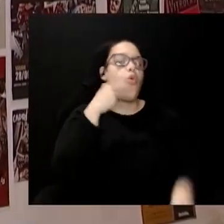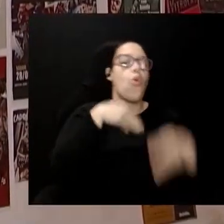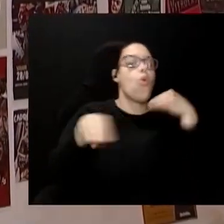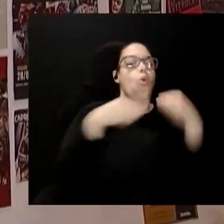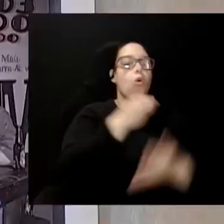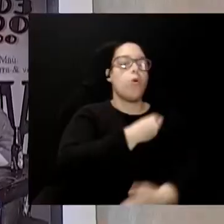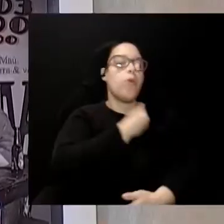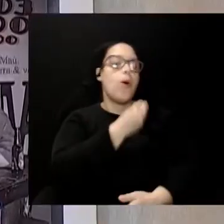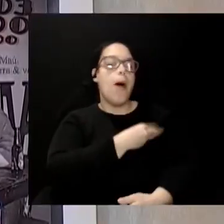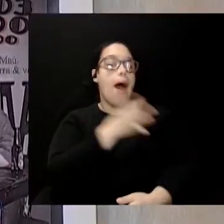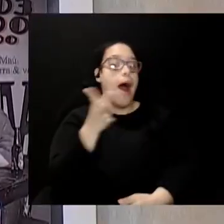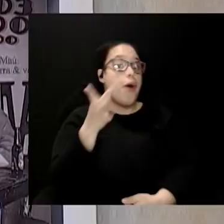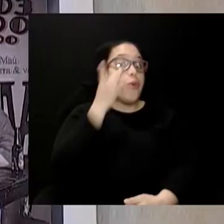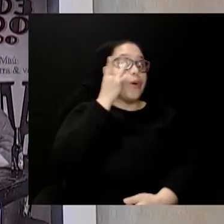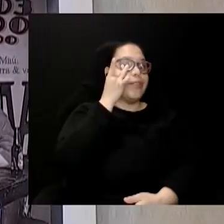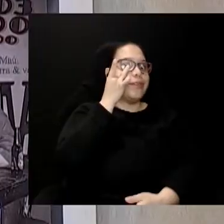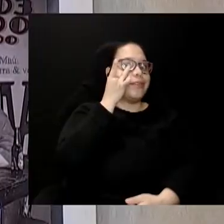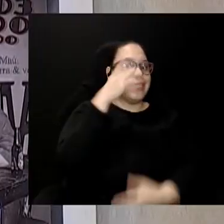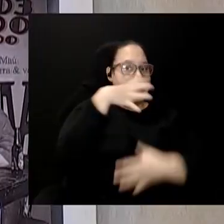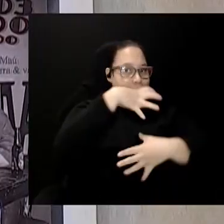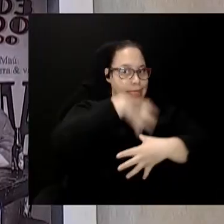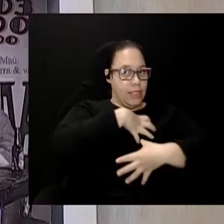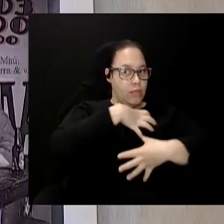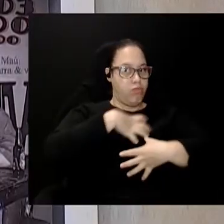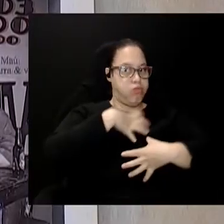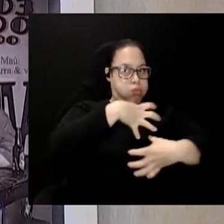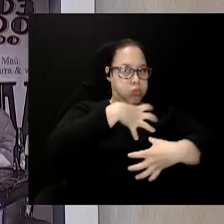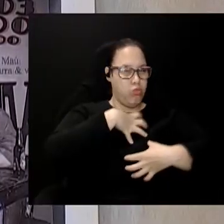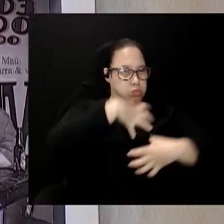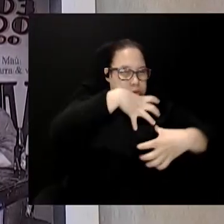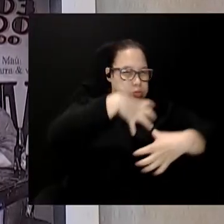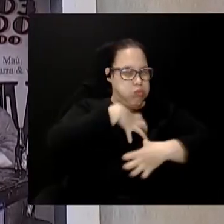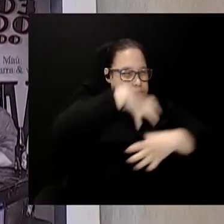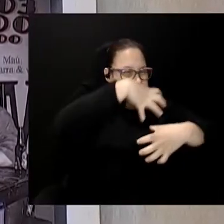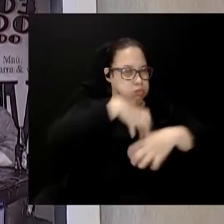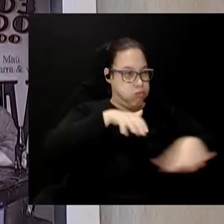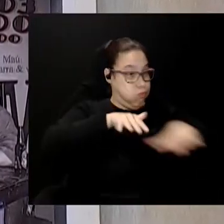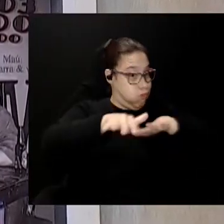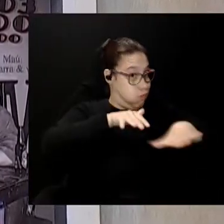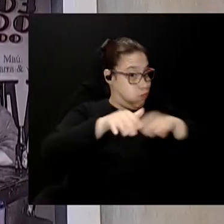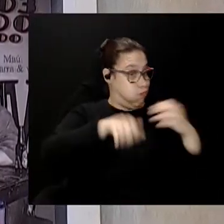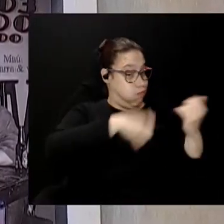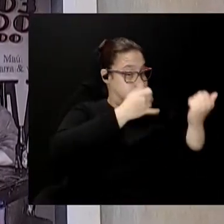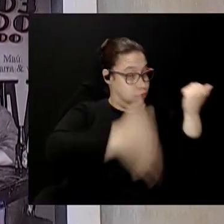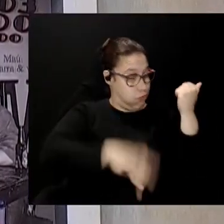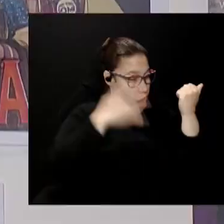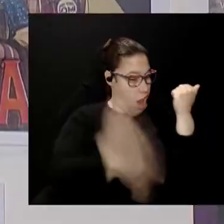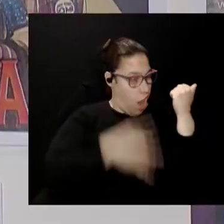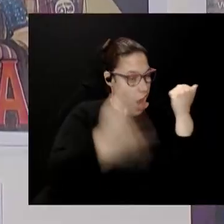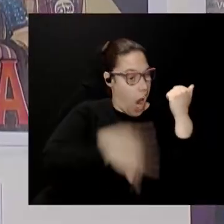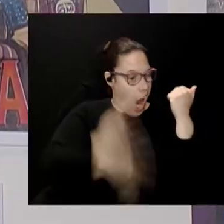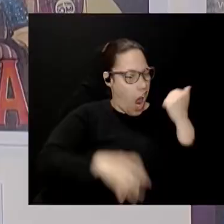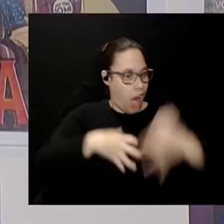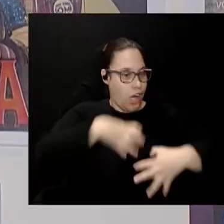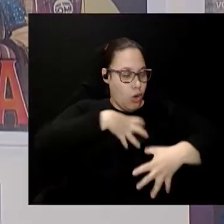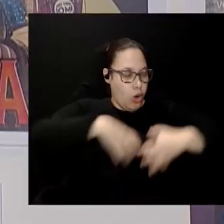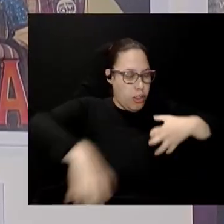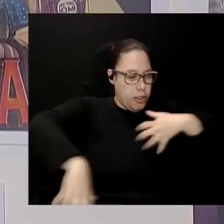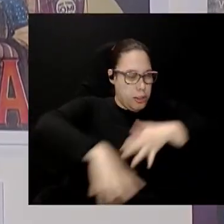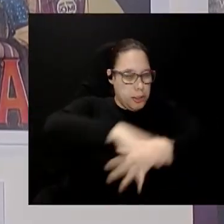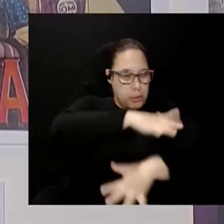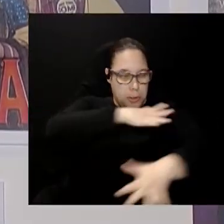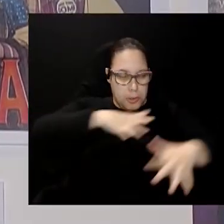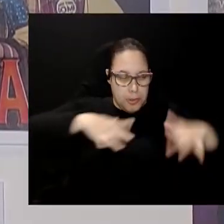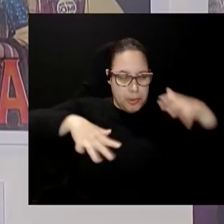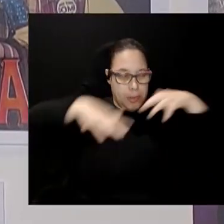e sente a vibração dos instrumentos no nosso corpo, na nossa mente, na nossa